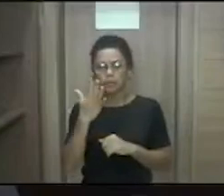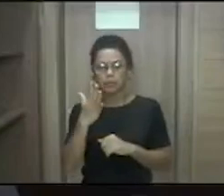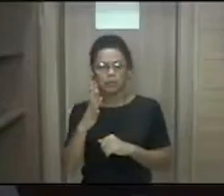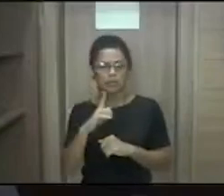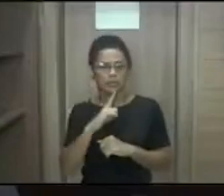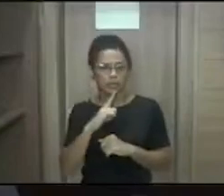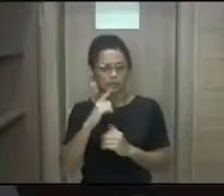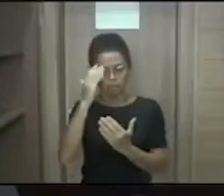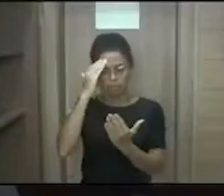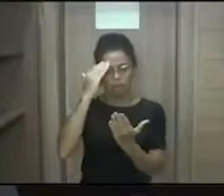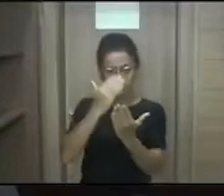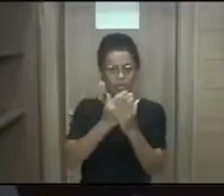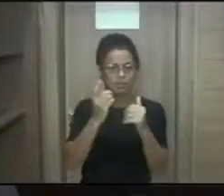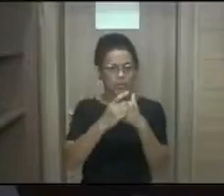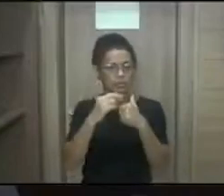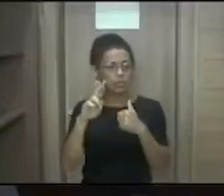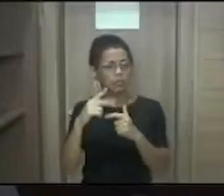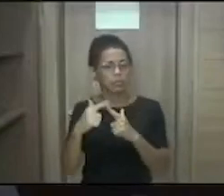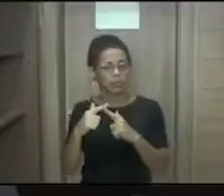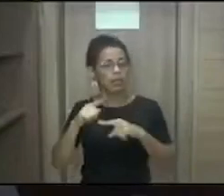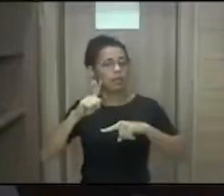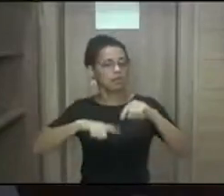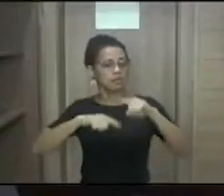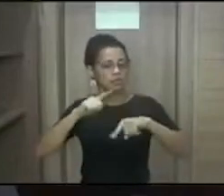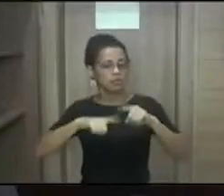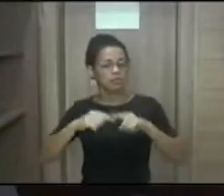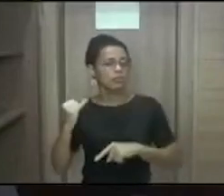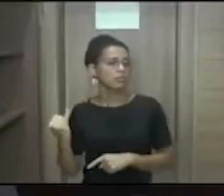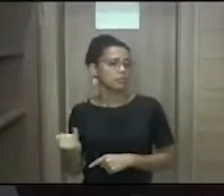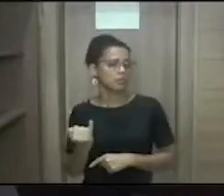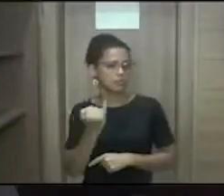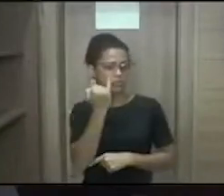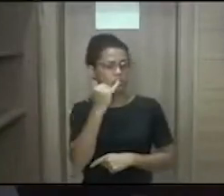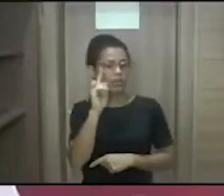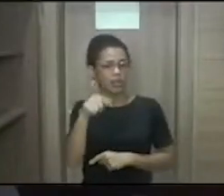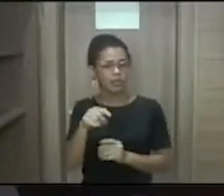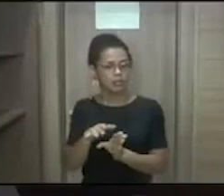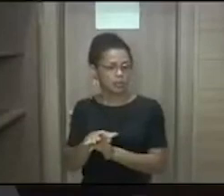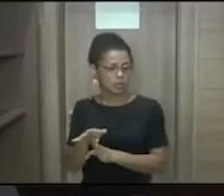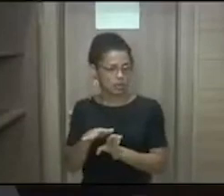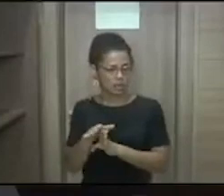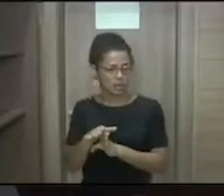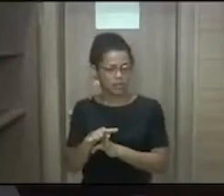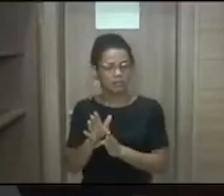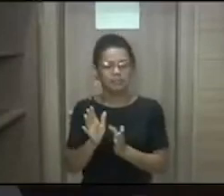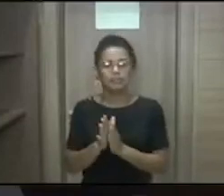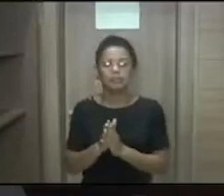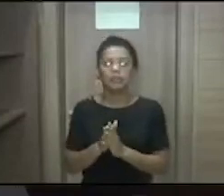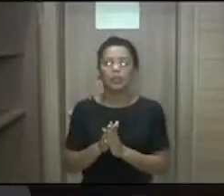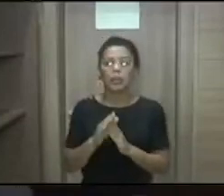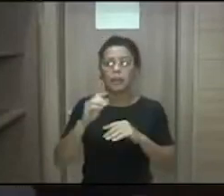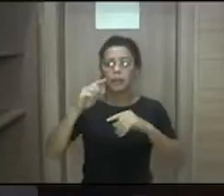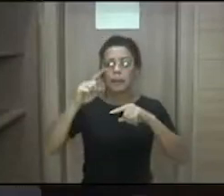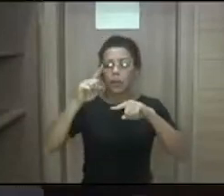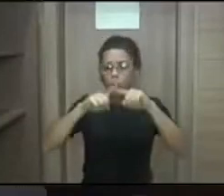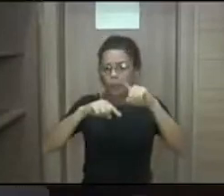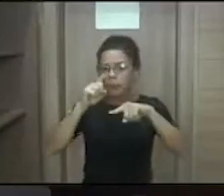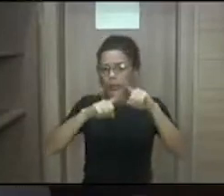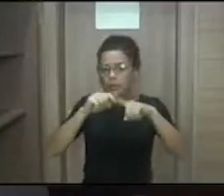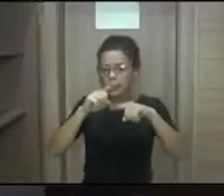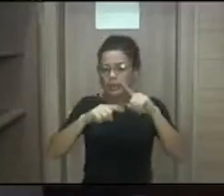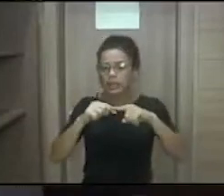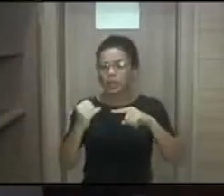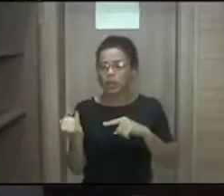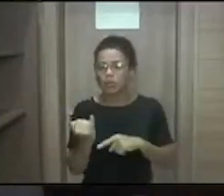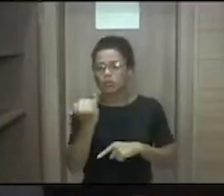né? Vocês viram que é um material, estou disponível para orientar, inclusive. Porque é um material empírico muito